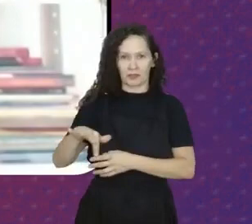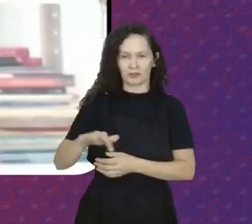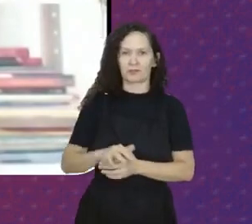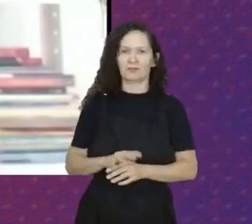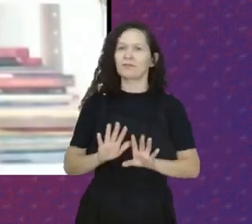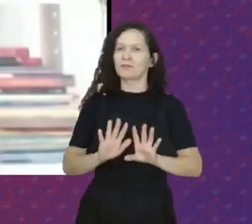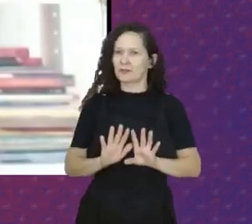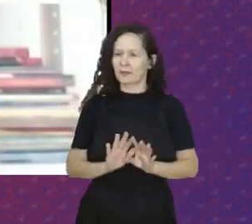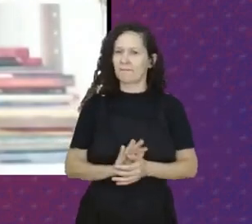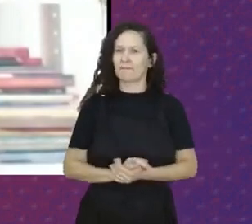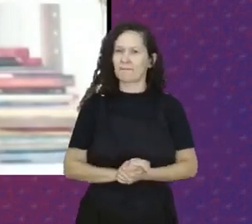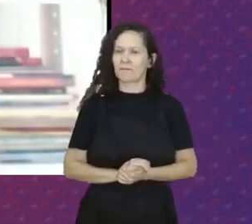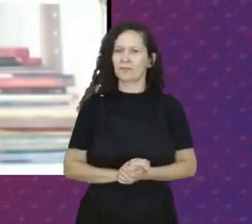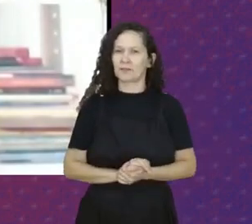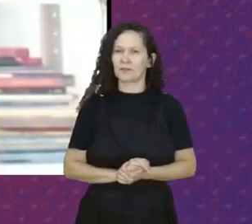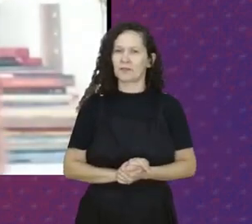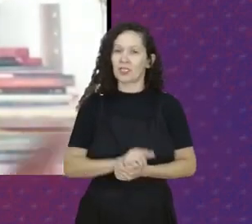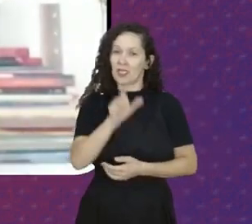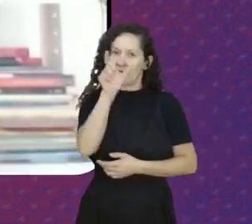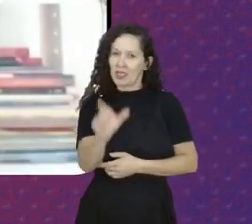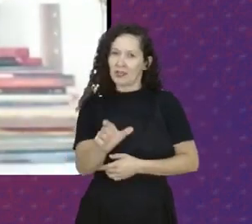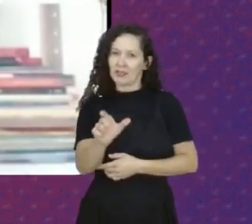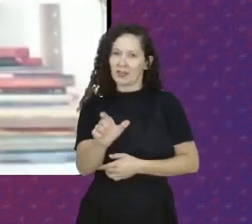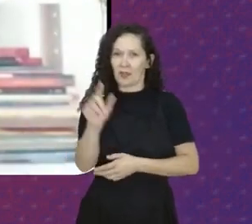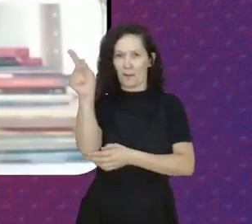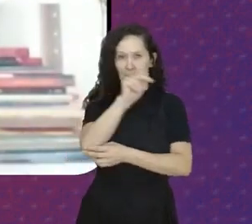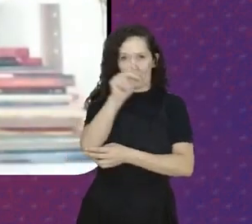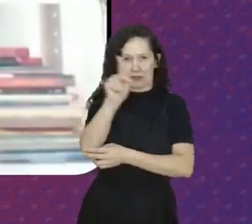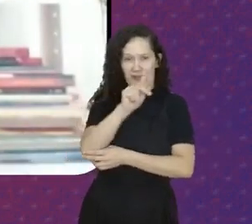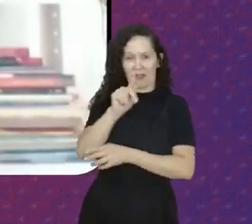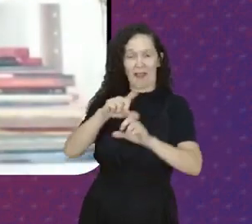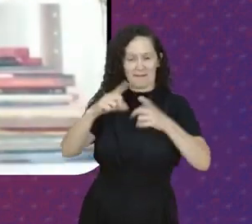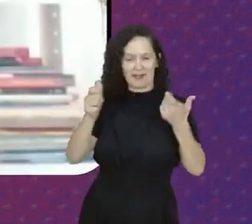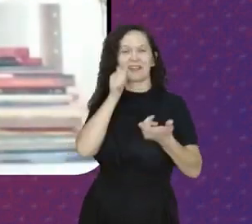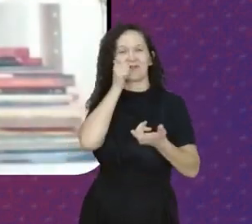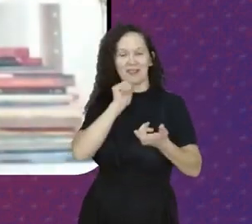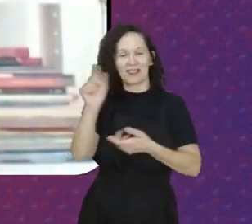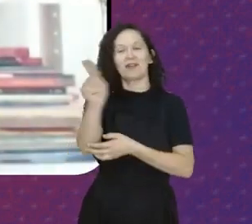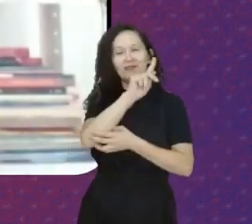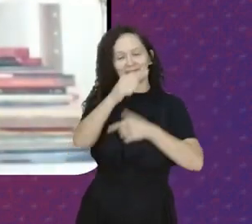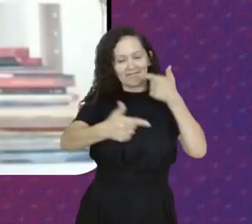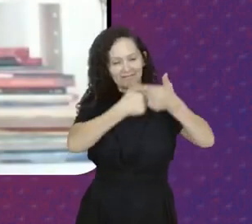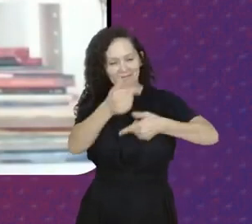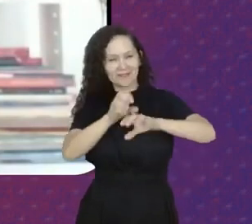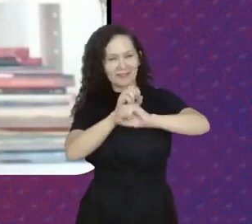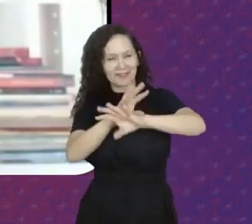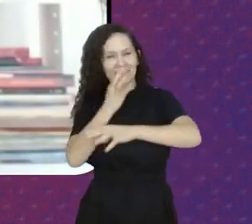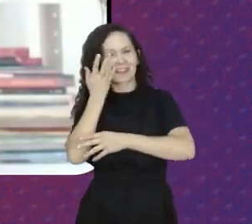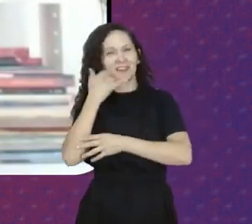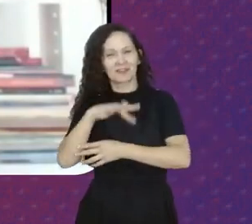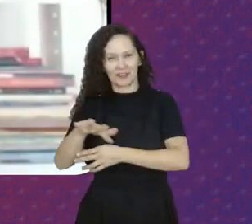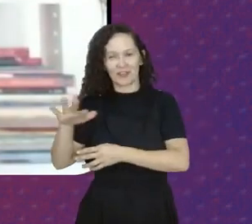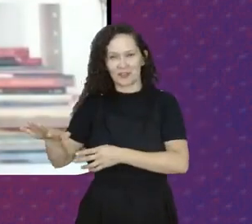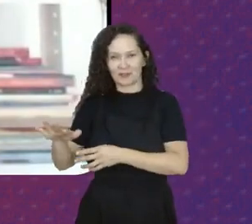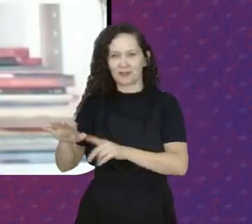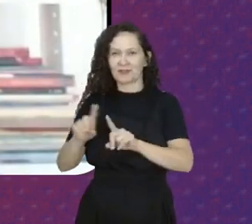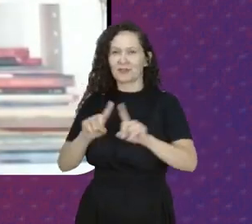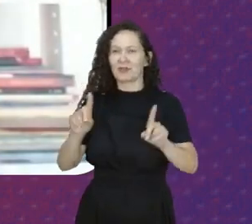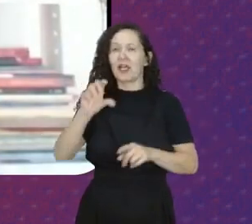Então, essa educadora, porque são a maioria mulheres que atuam na educação infantil,